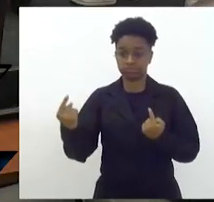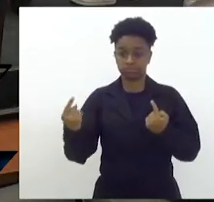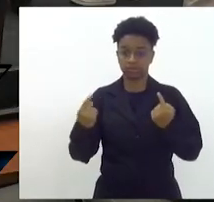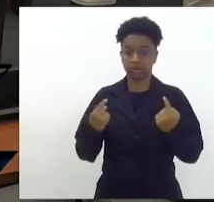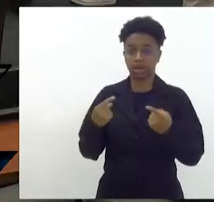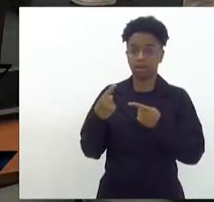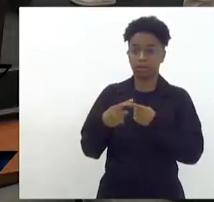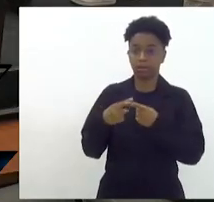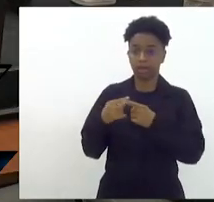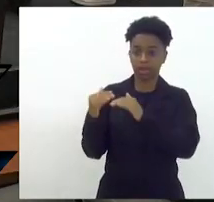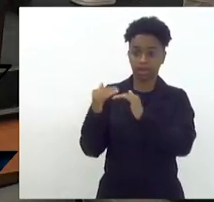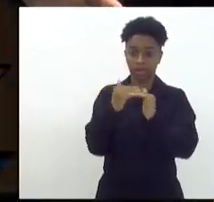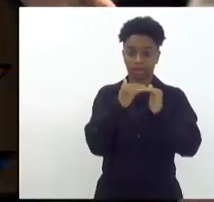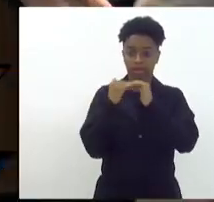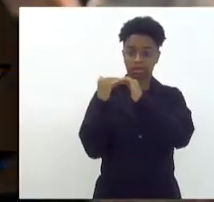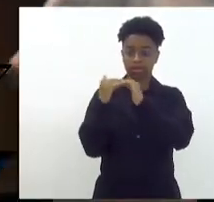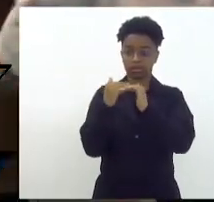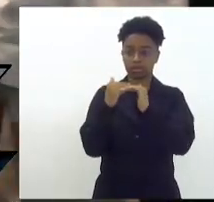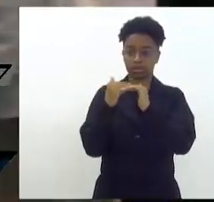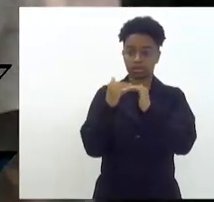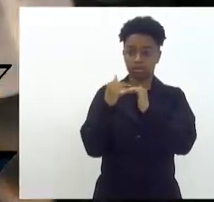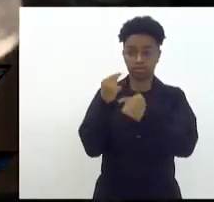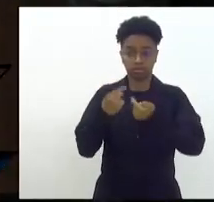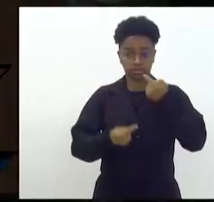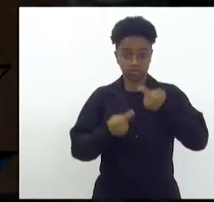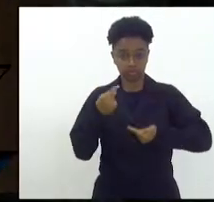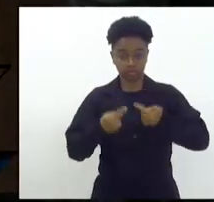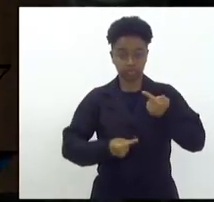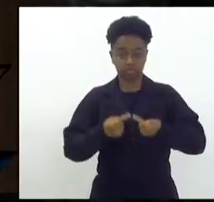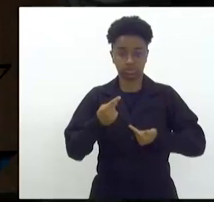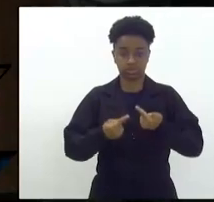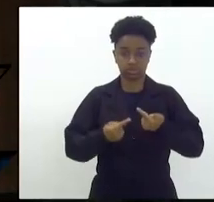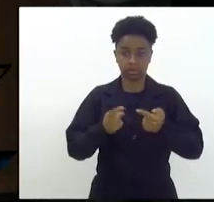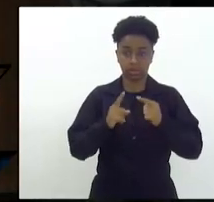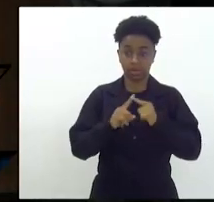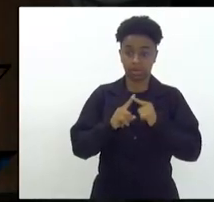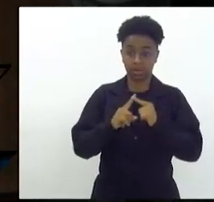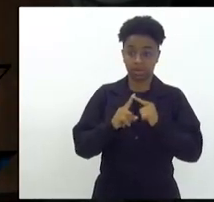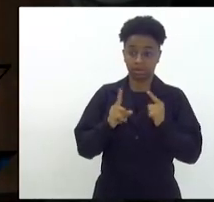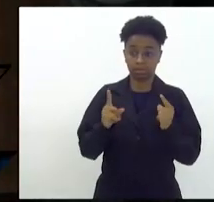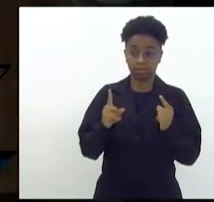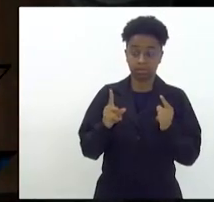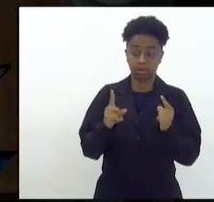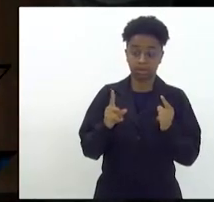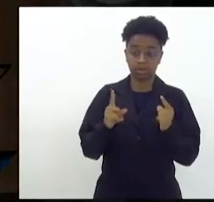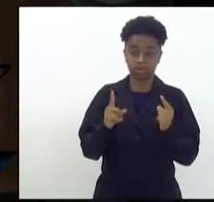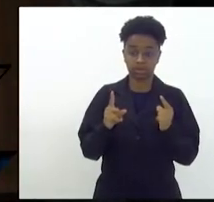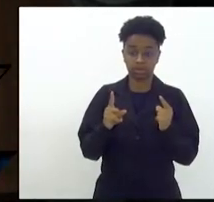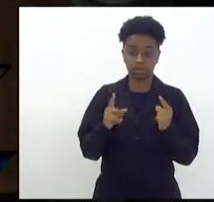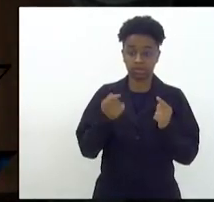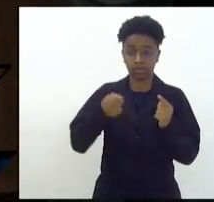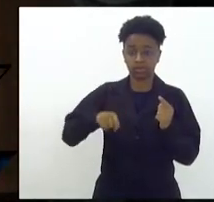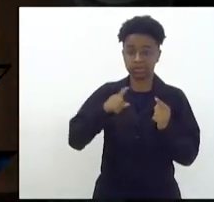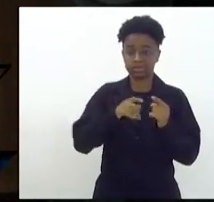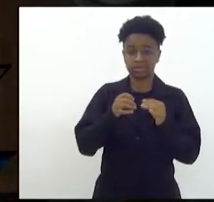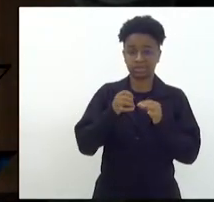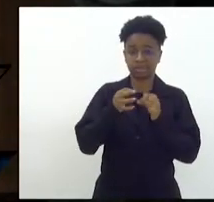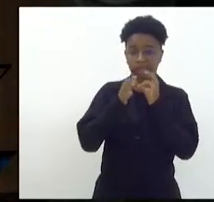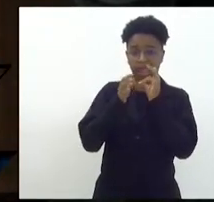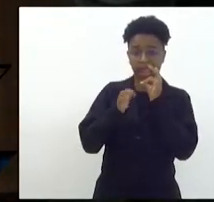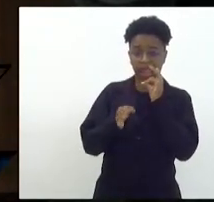unanimidade na discussão e não fosse muito prolixo né gente